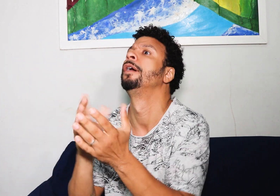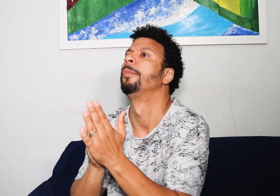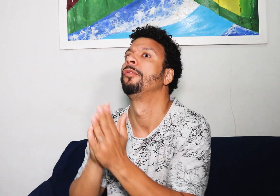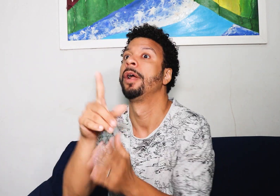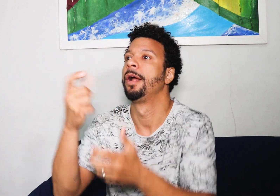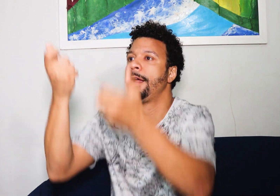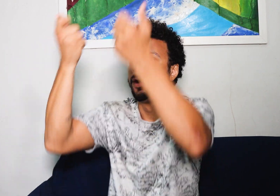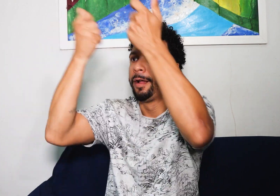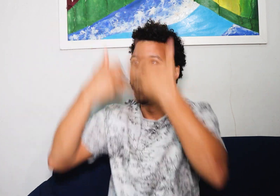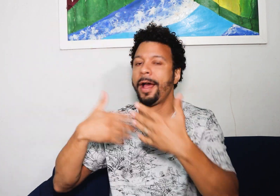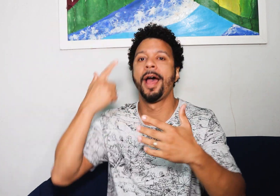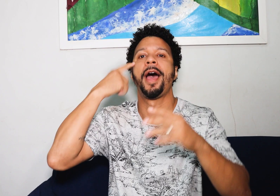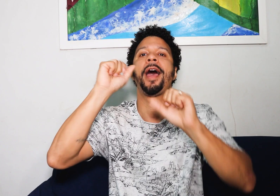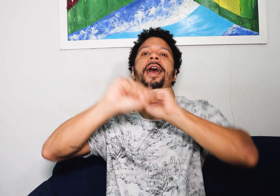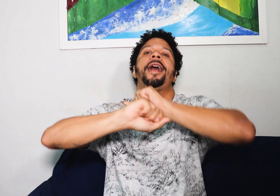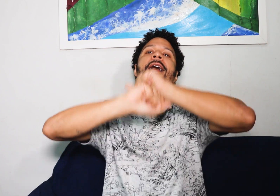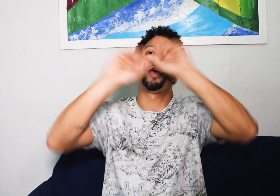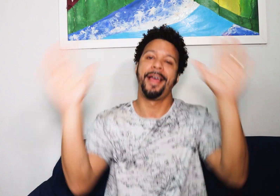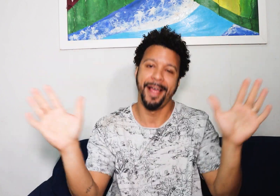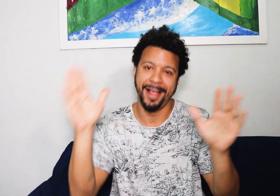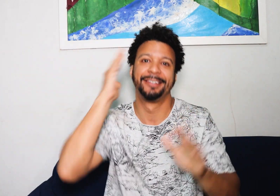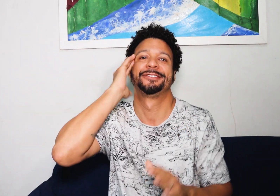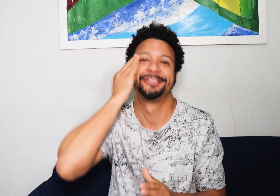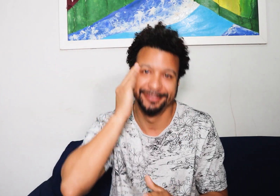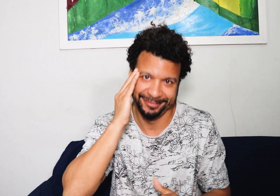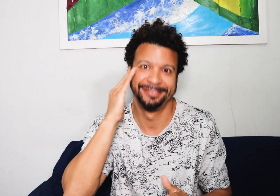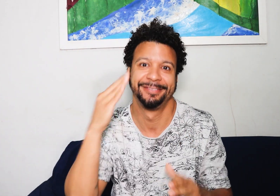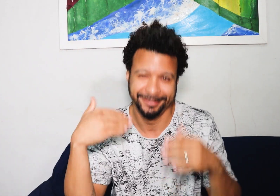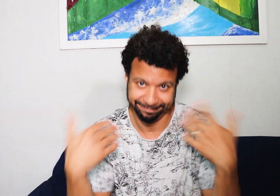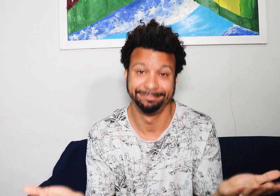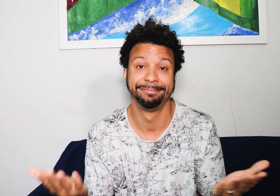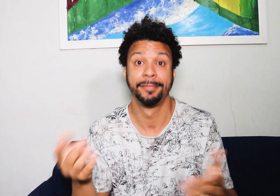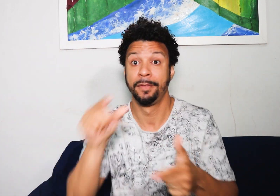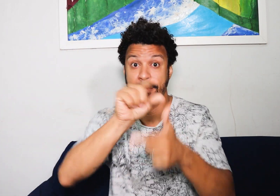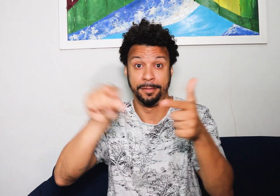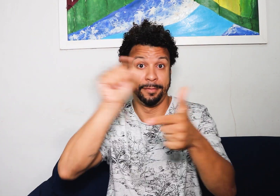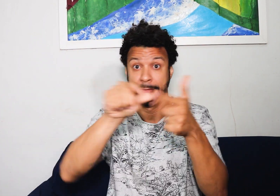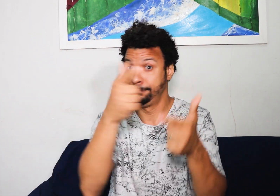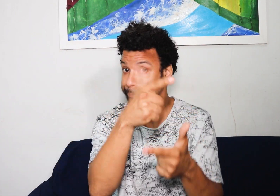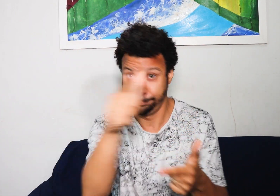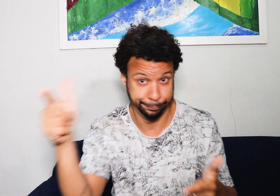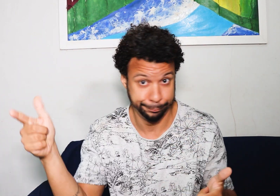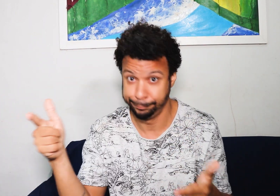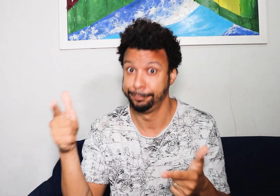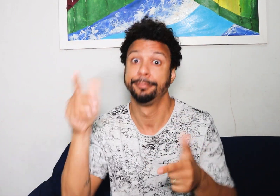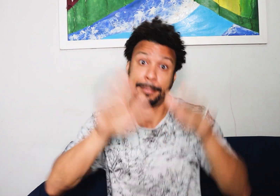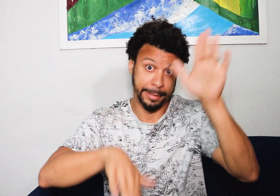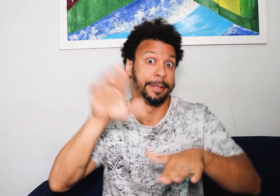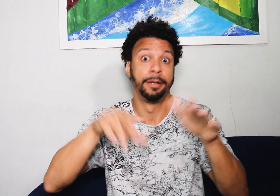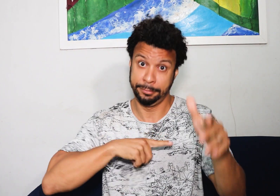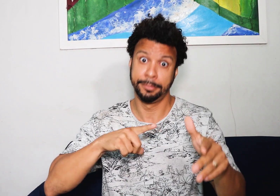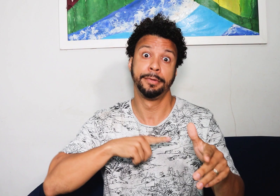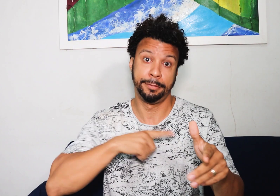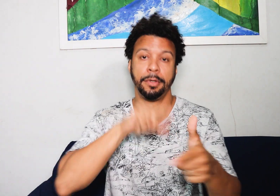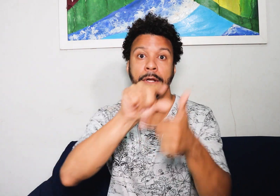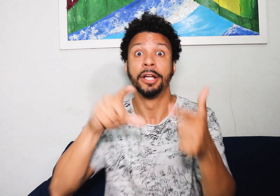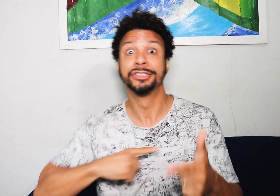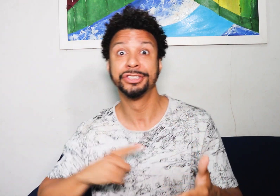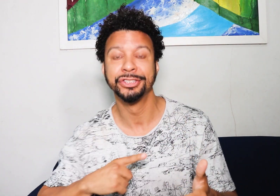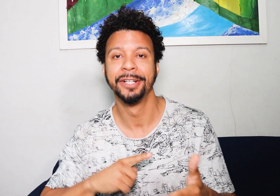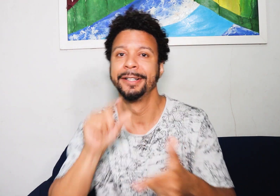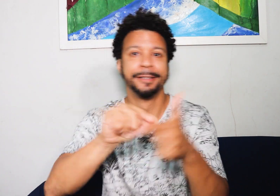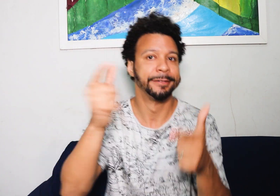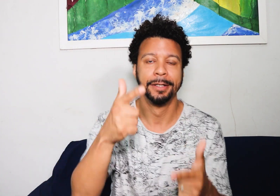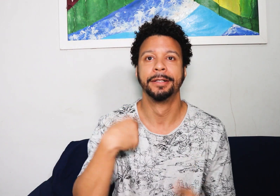mim? Infelizmente eu tenho essa dependência com ela, por causa da comunicação. Às vezes nos esportes não tem legenda, nos canais não tem legenda. E